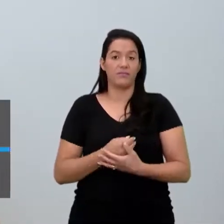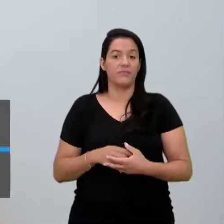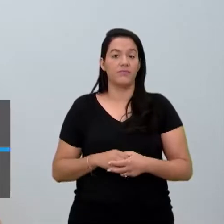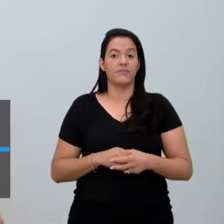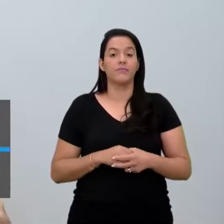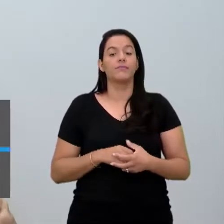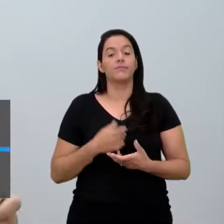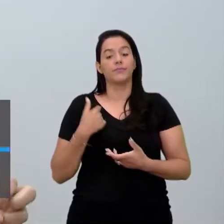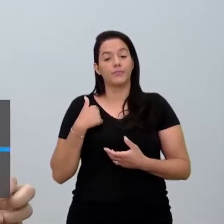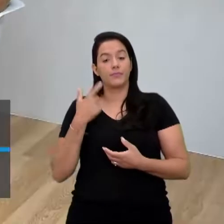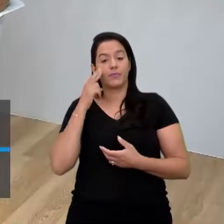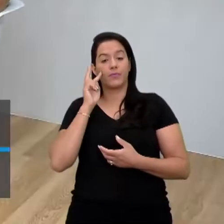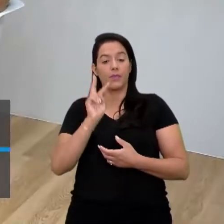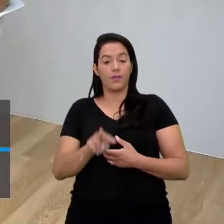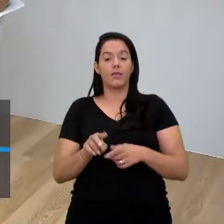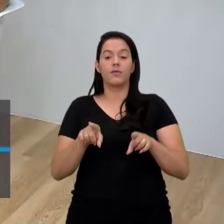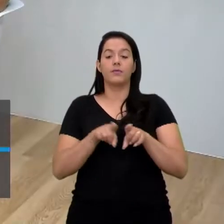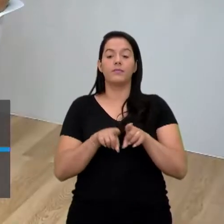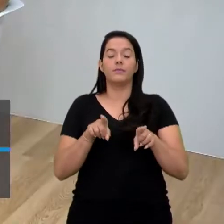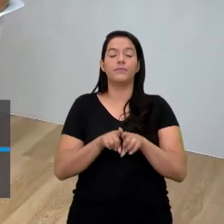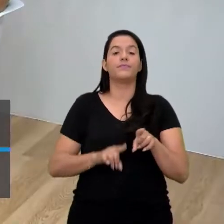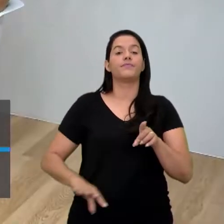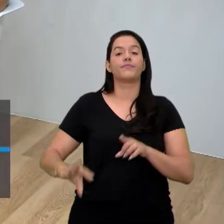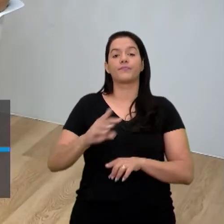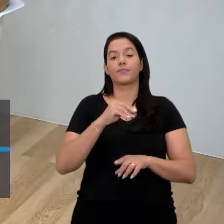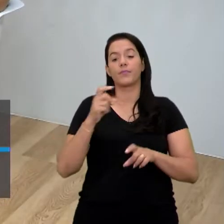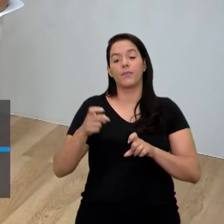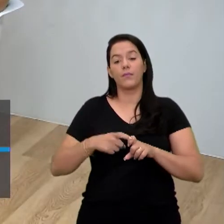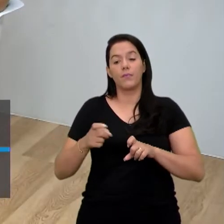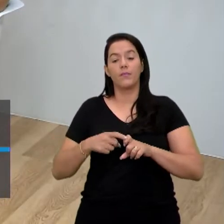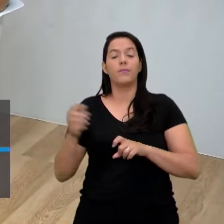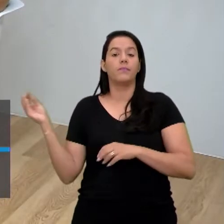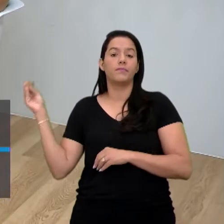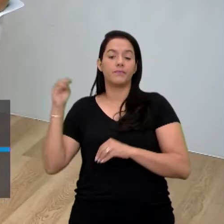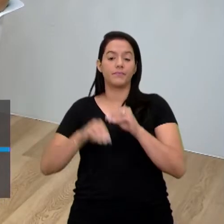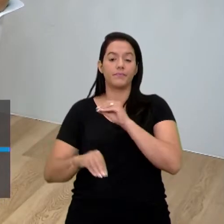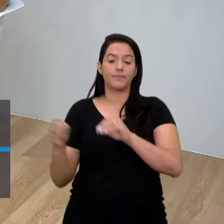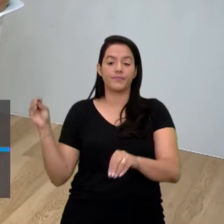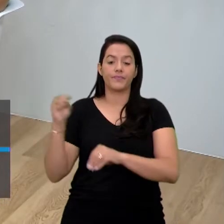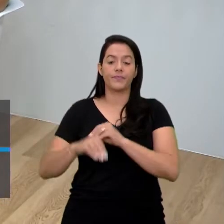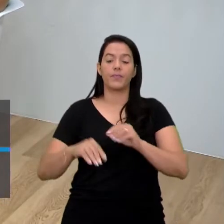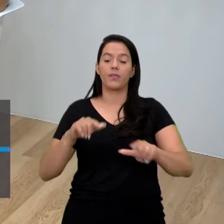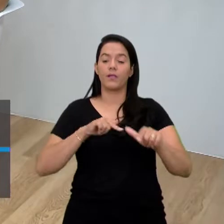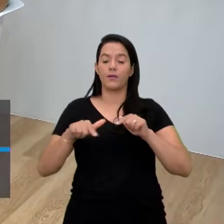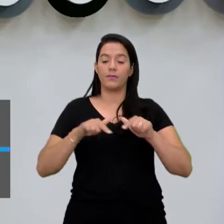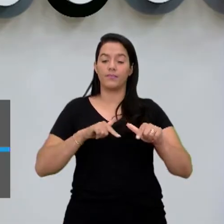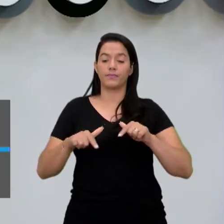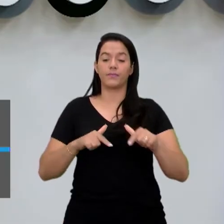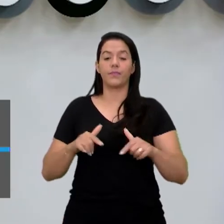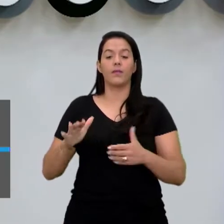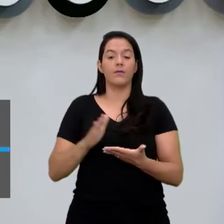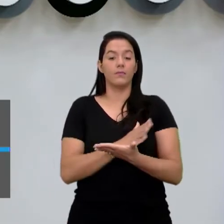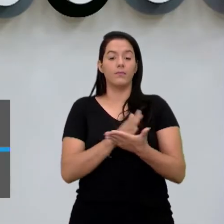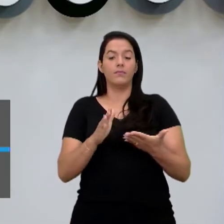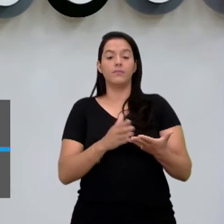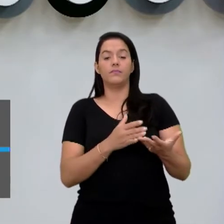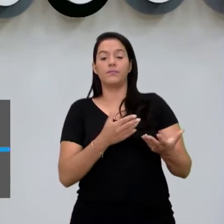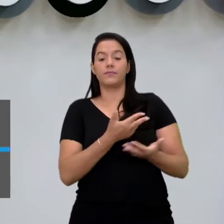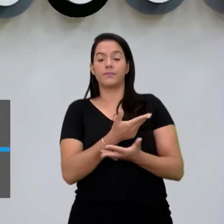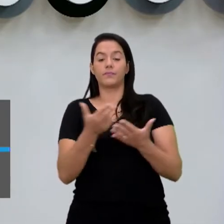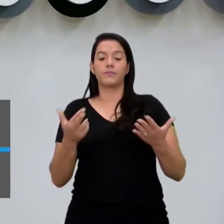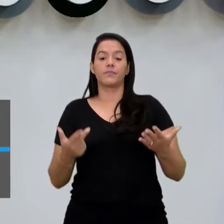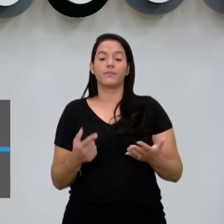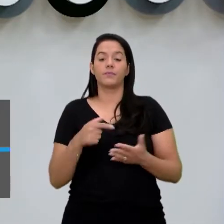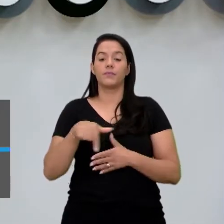Então, quando a gente vê, por exemplo, os próprios médicos cubanos que vieram para cá fazer o trabalho e tudo mais, a maior justificativa não foi